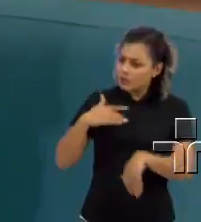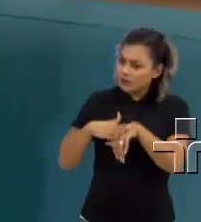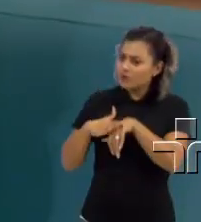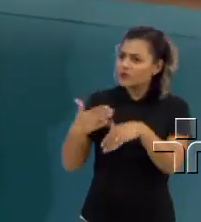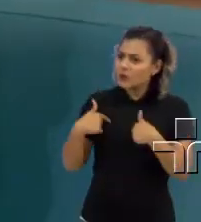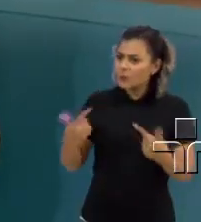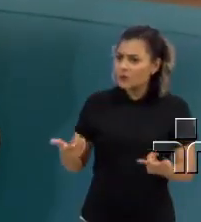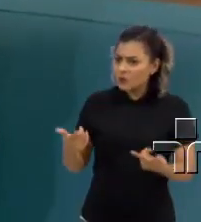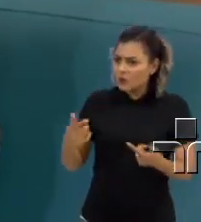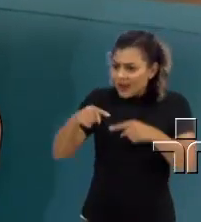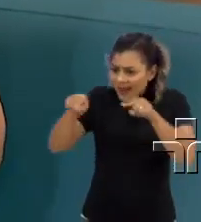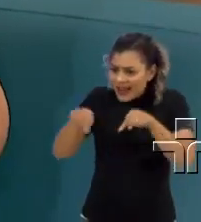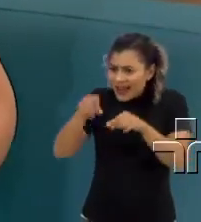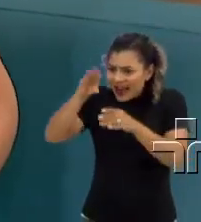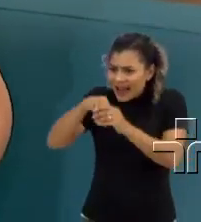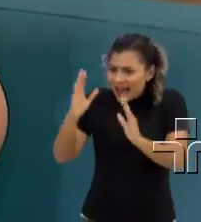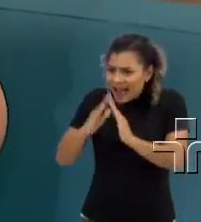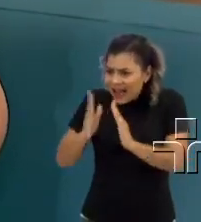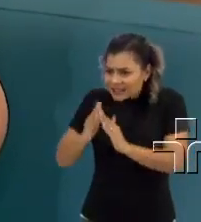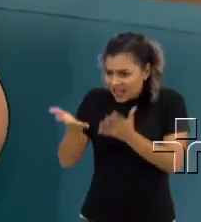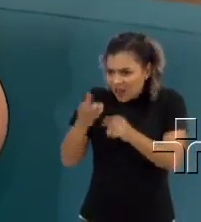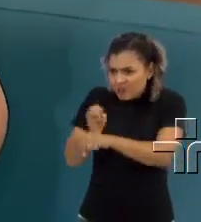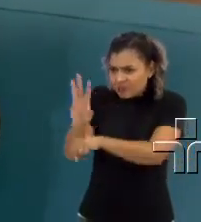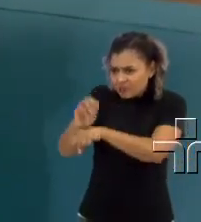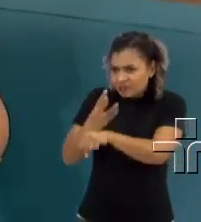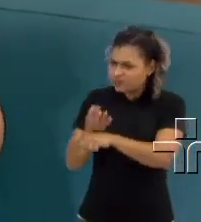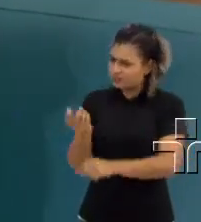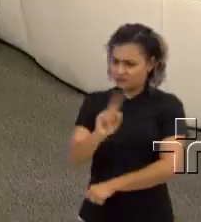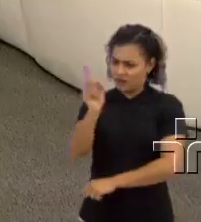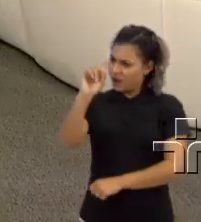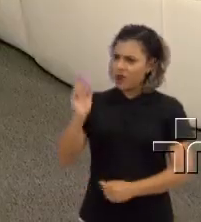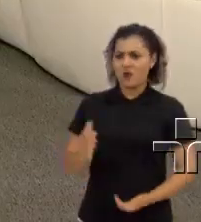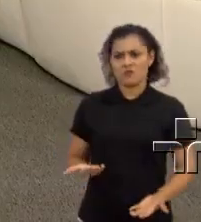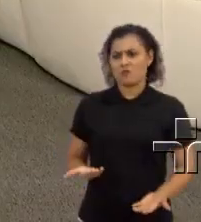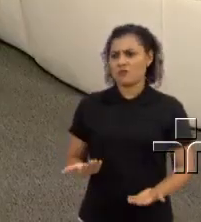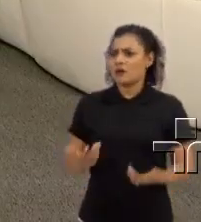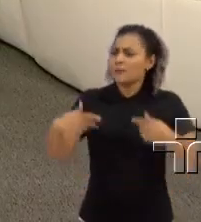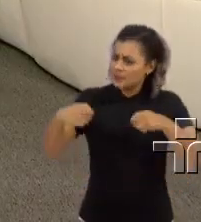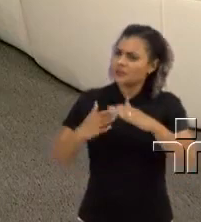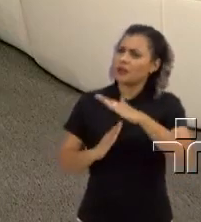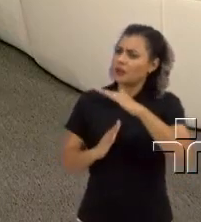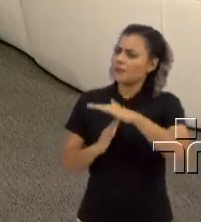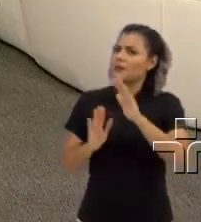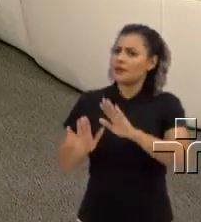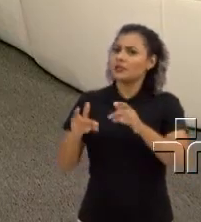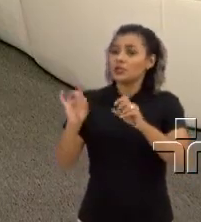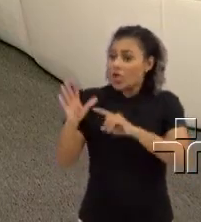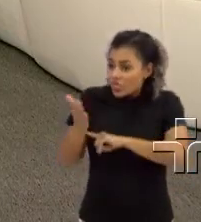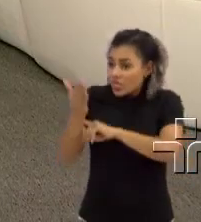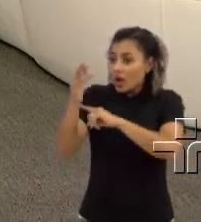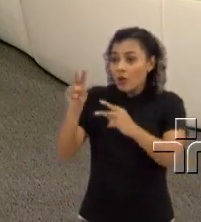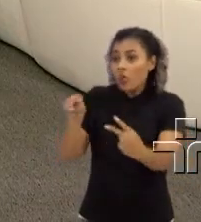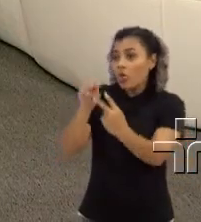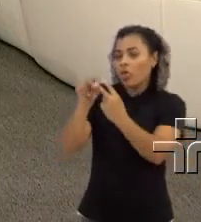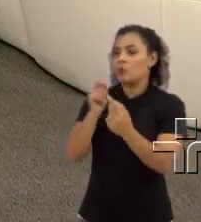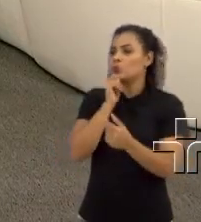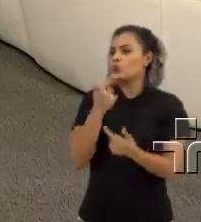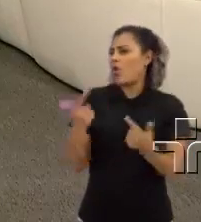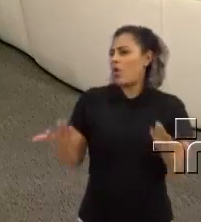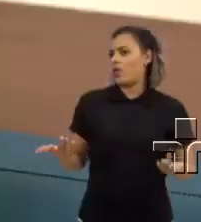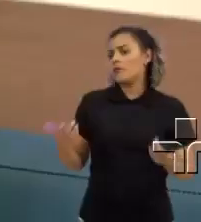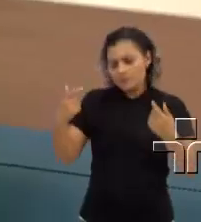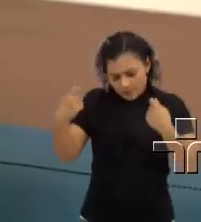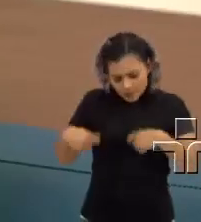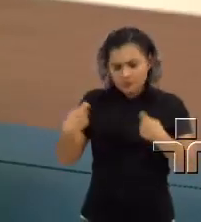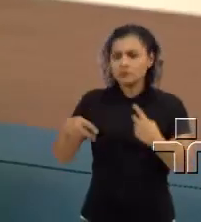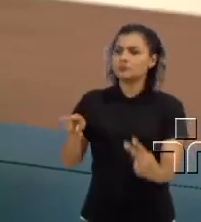comigo. Tem que dar umas pontuadas, né, Bea? Porque senão eles ficam só na tecnologia e esse olho no olho que a Mariana